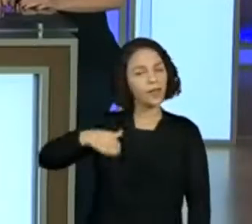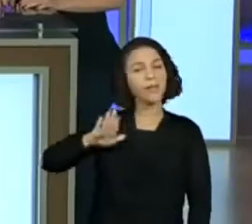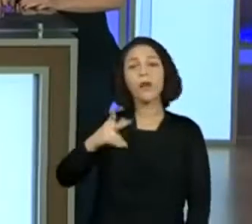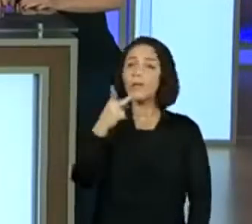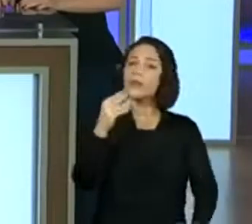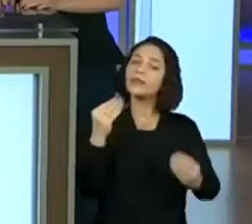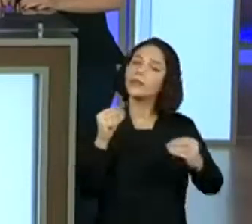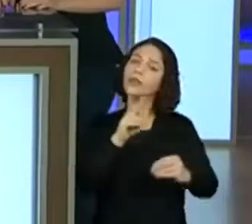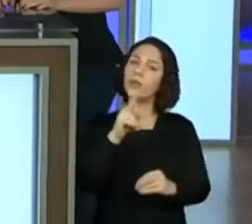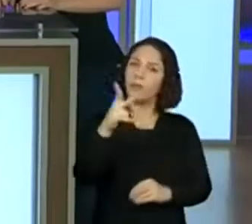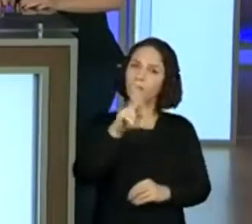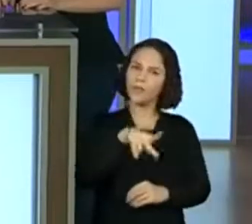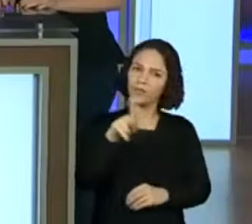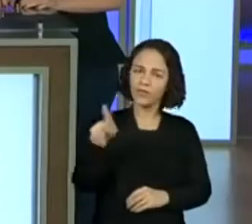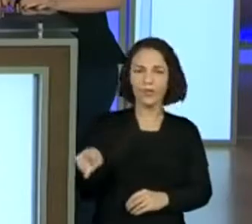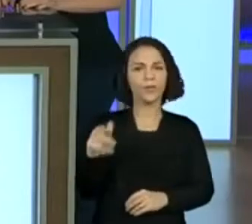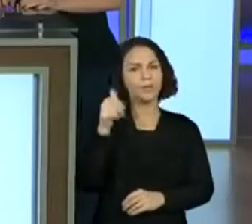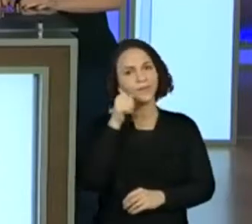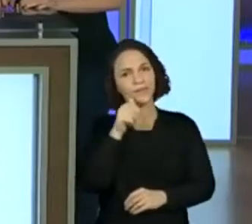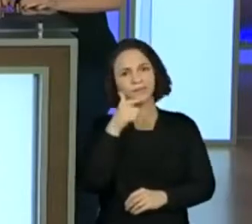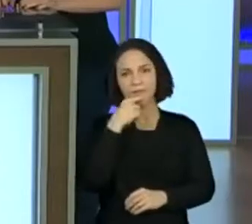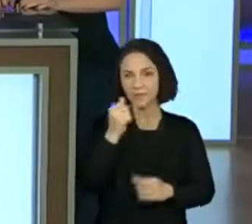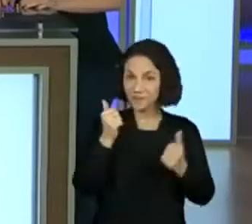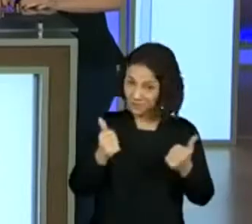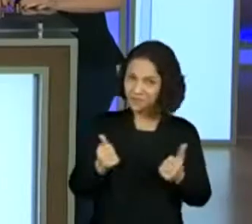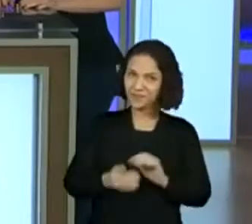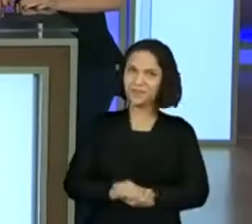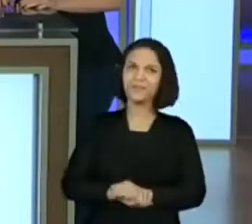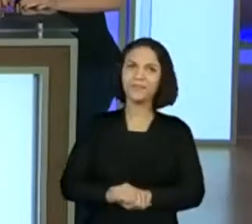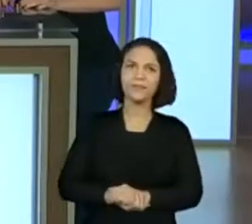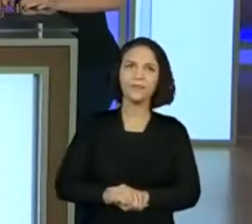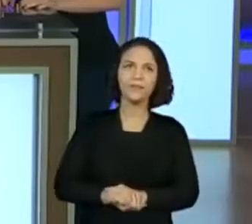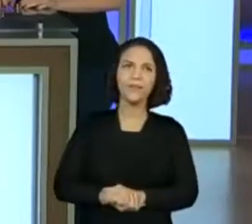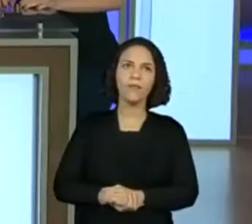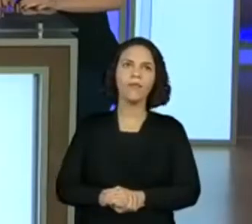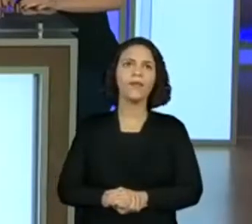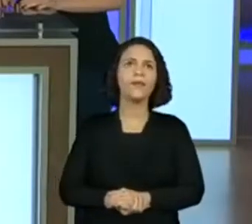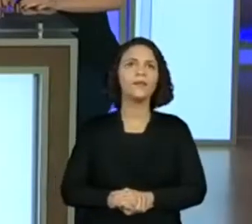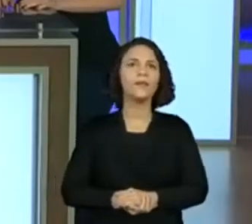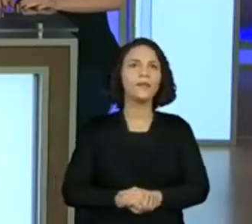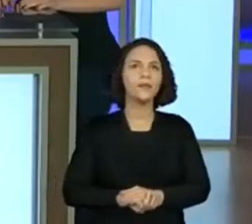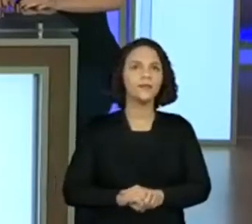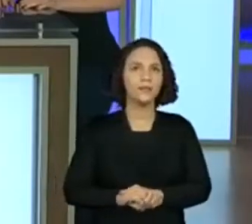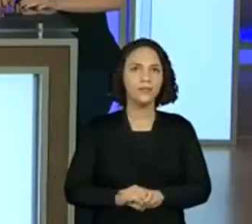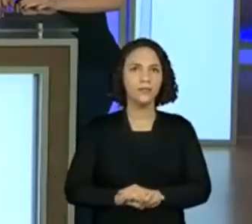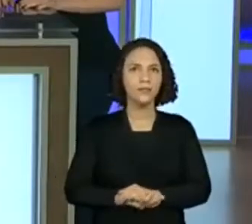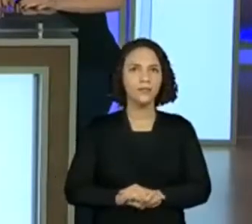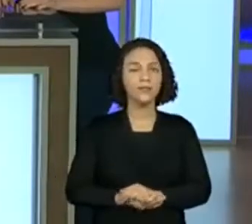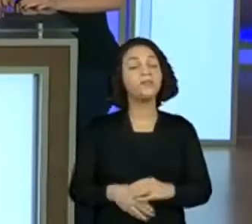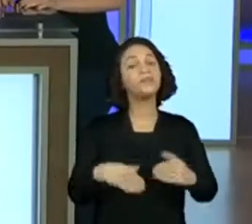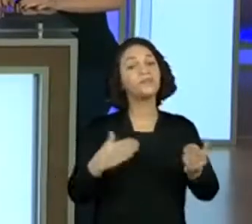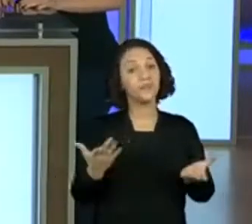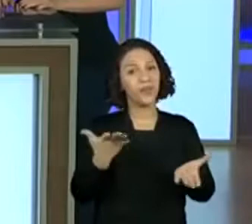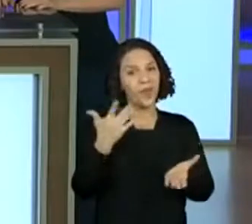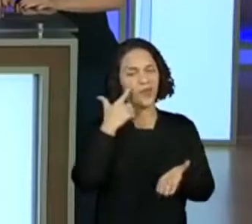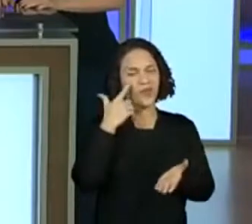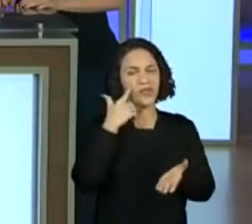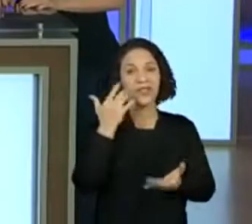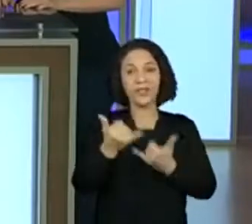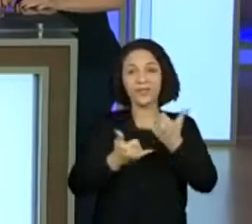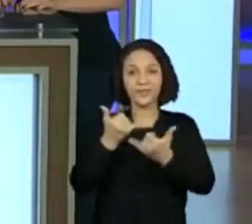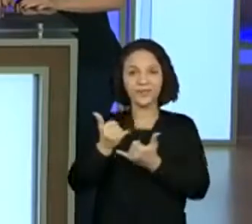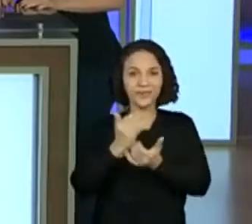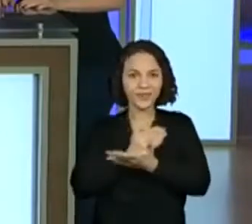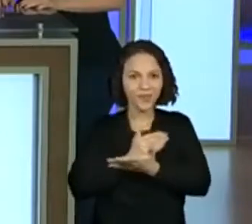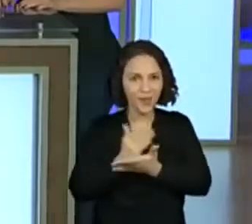seu professor e da sua professora. Vamos, ou da sua professora, né? Vamos lá, a gente já vai começar aqui brincando, né,